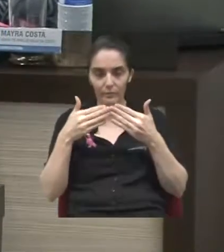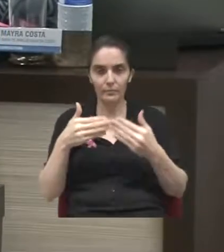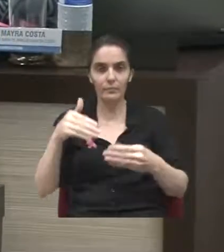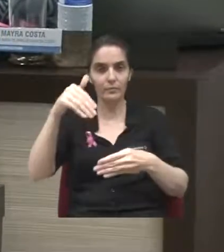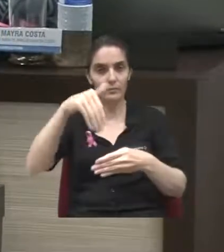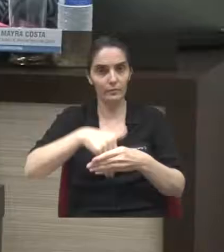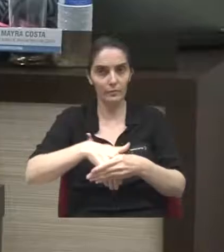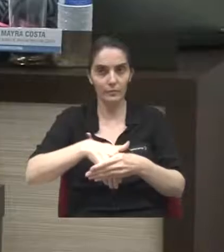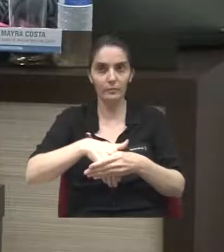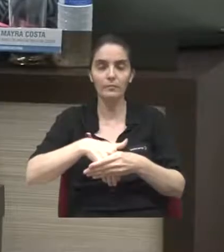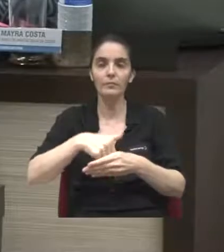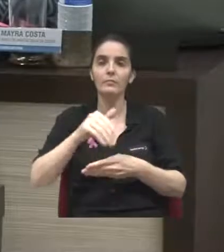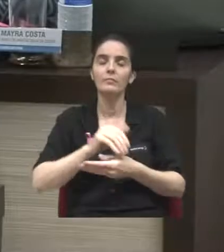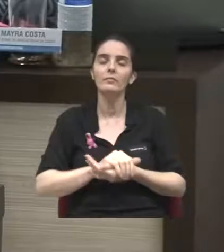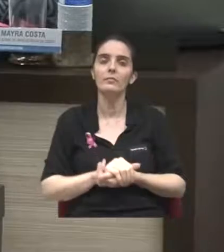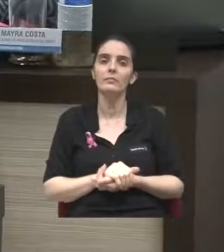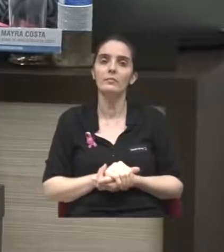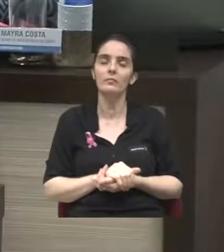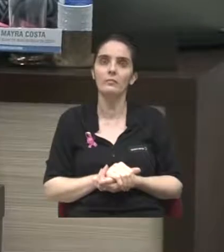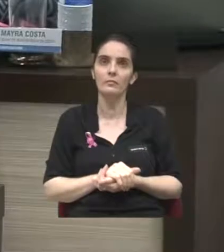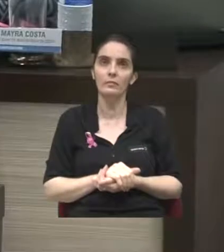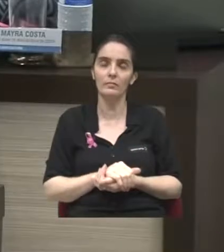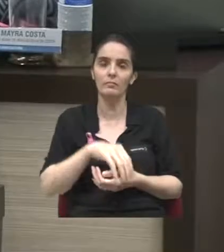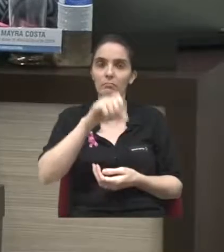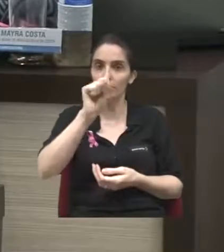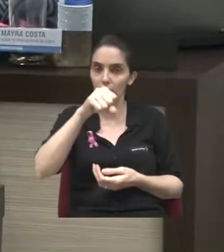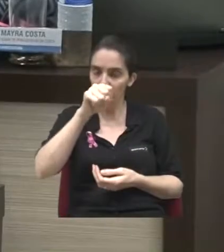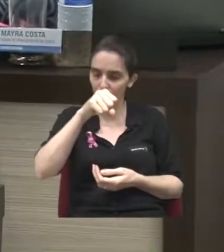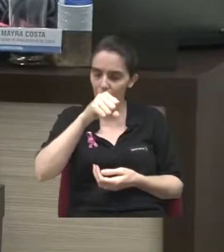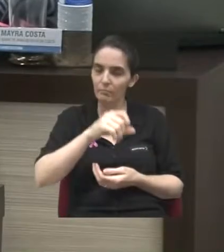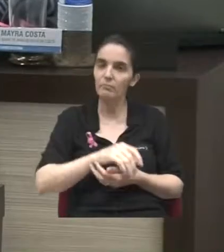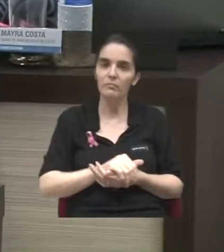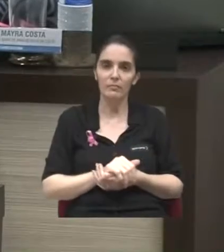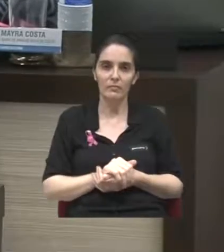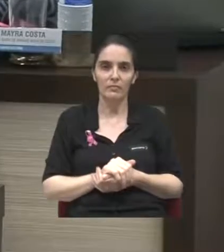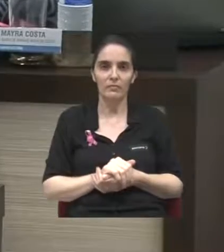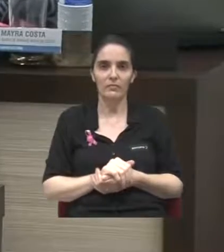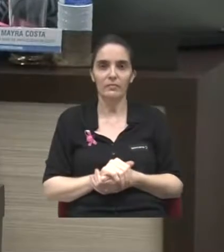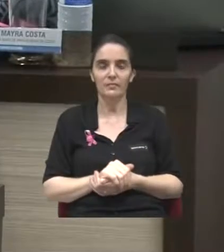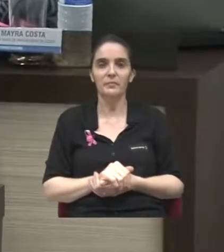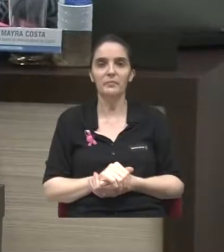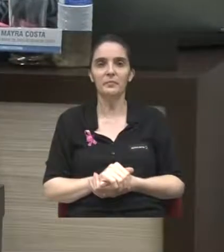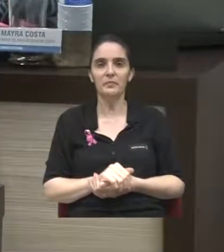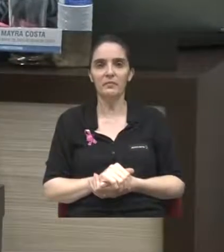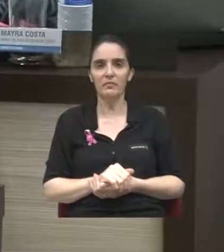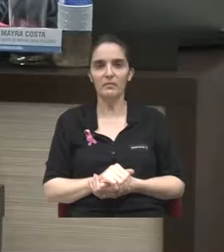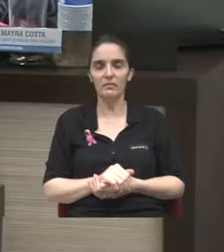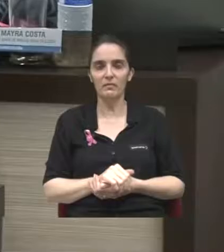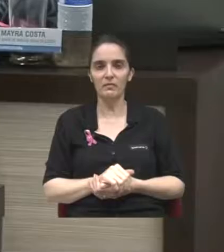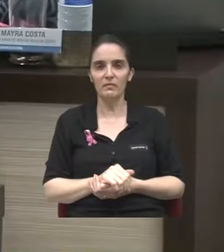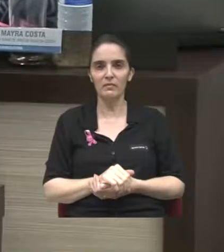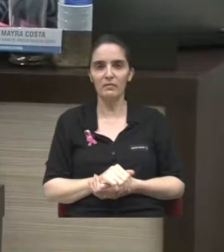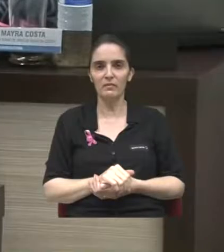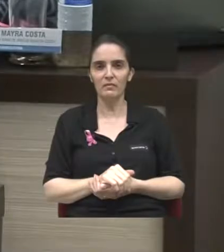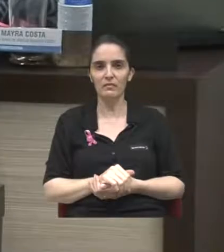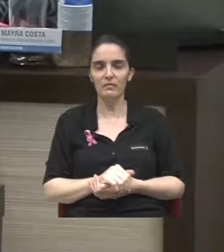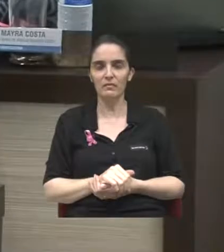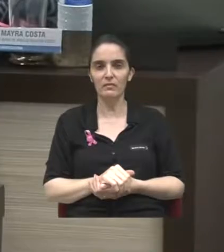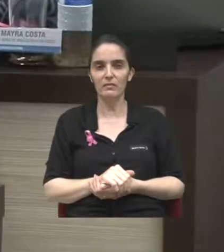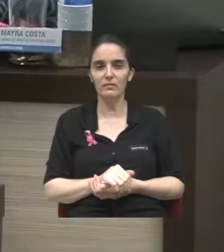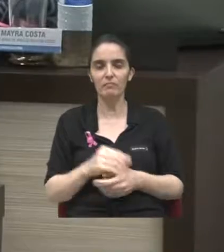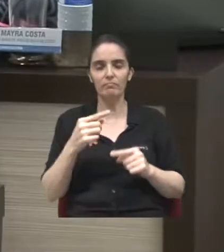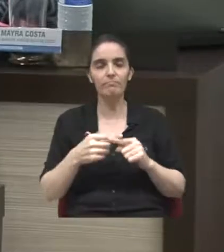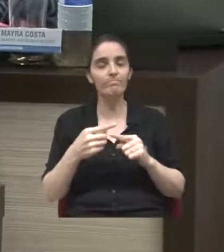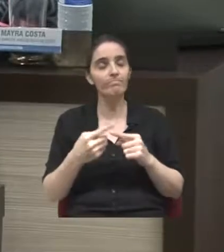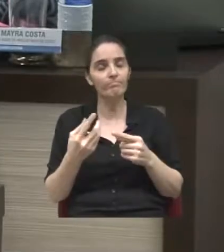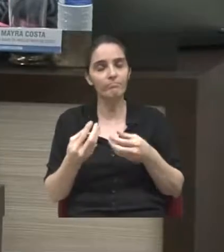colegas, que votem favorável, para que a gente possa, vamos dizer, ajudar.